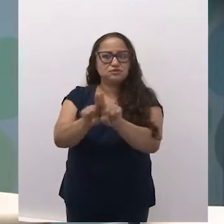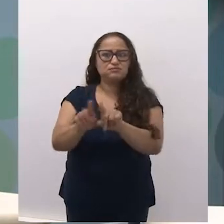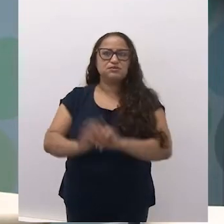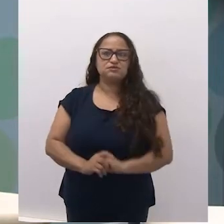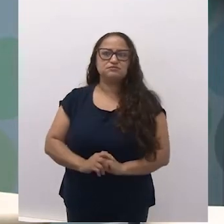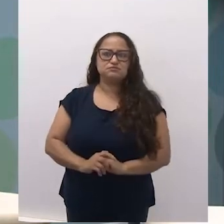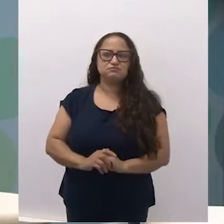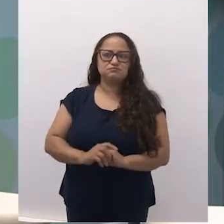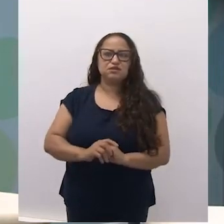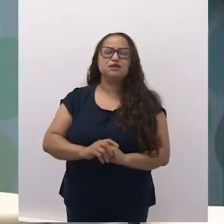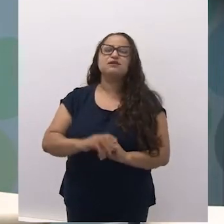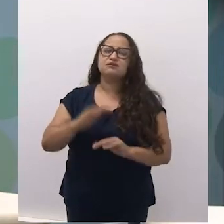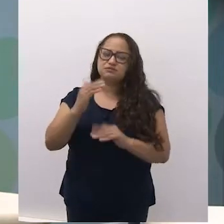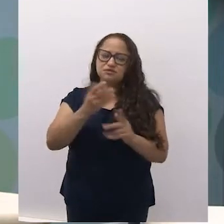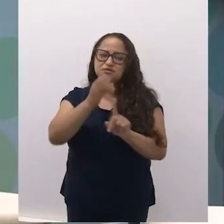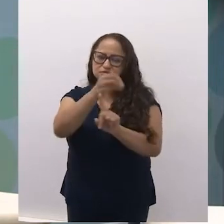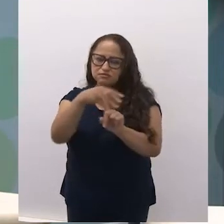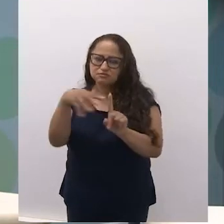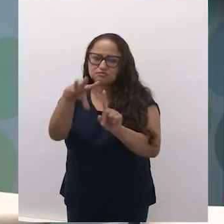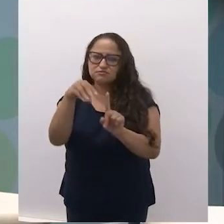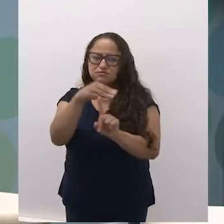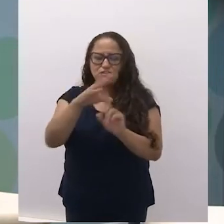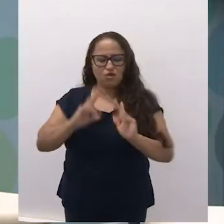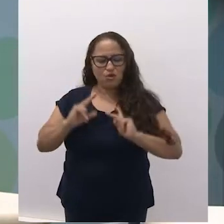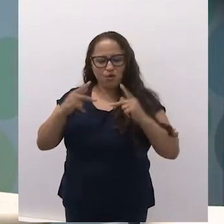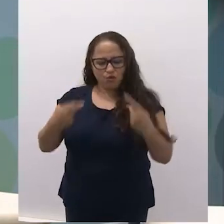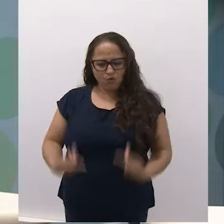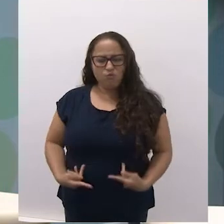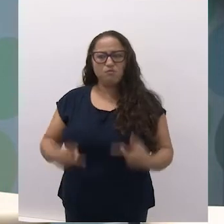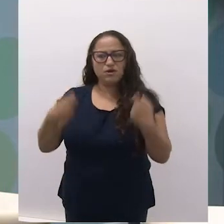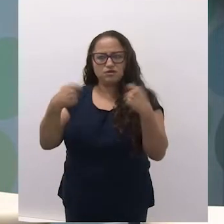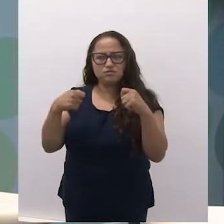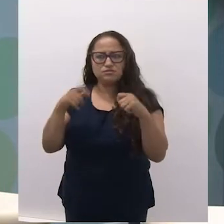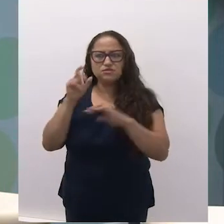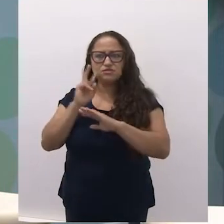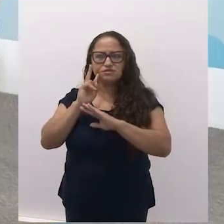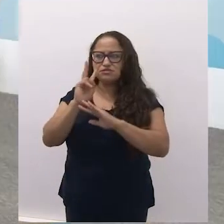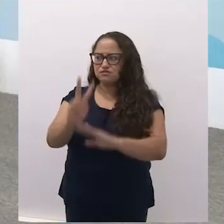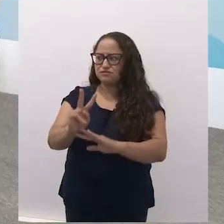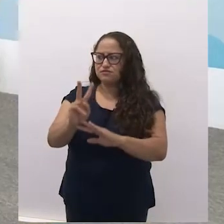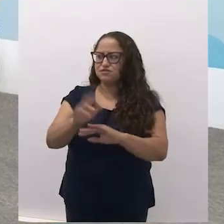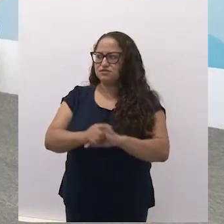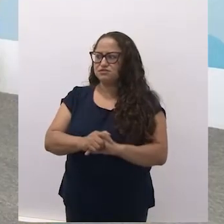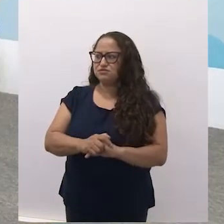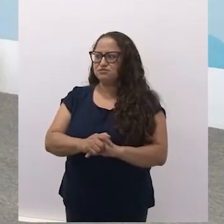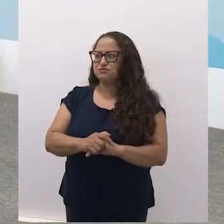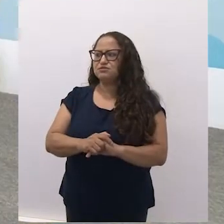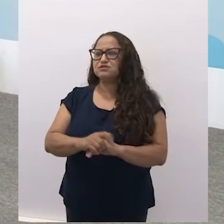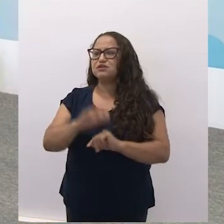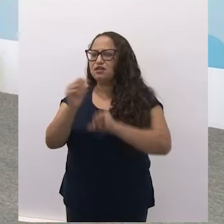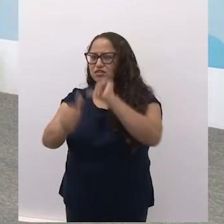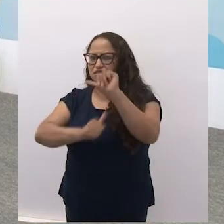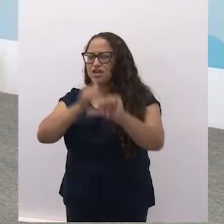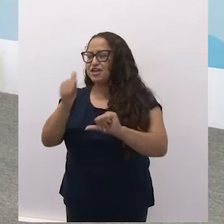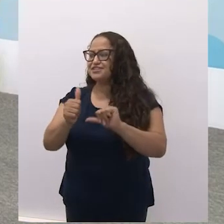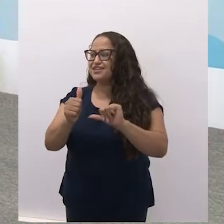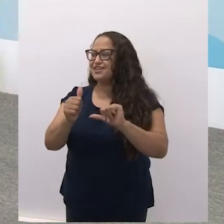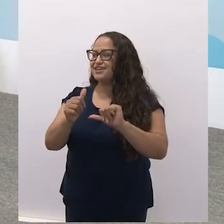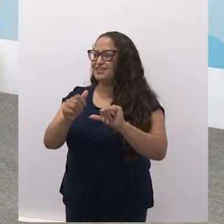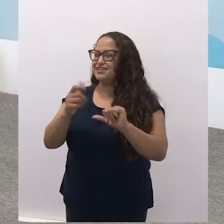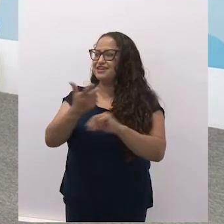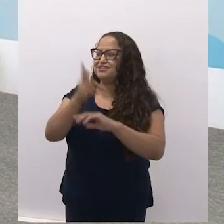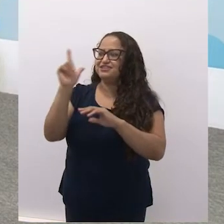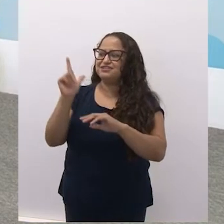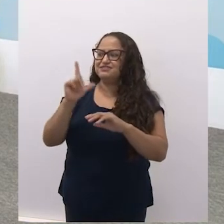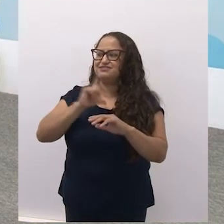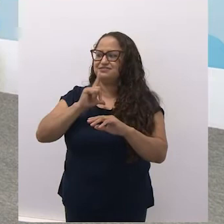interagem com esses processos. O ser humano tem que ser visto como um todo, né? É isso que torna o aprendizado